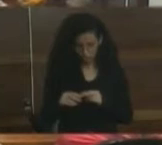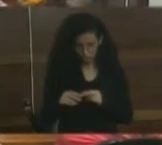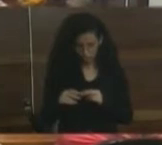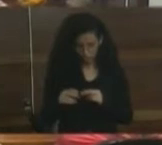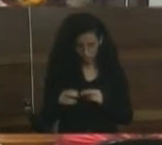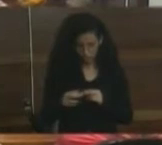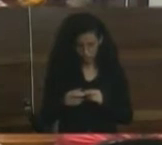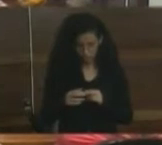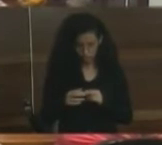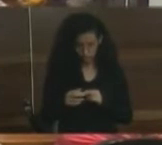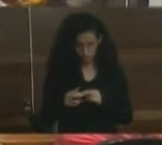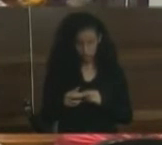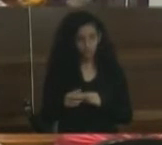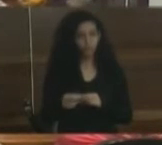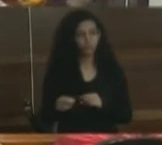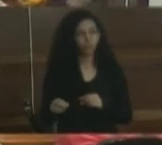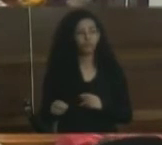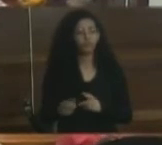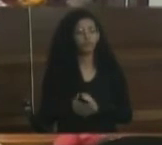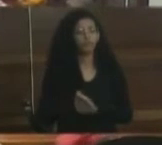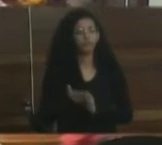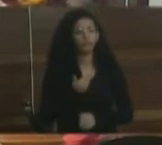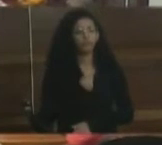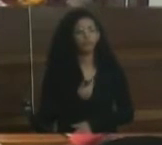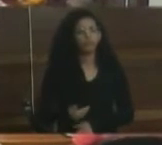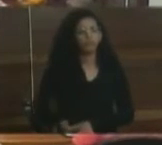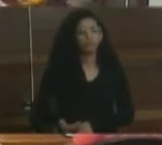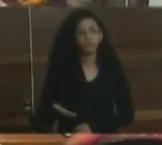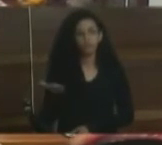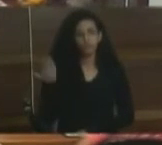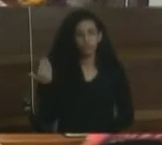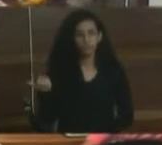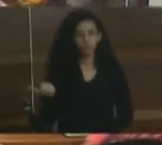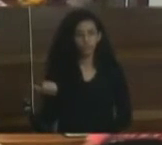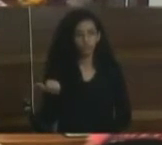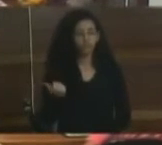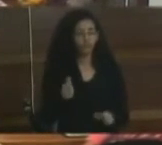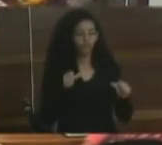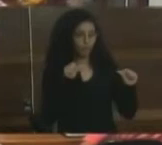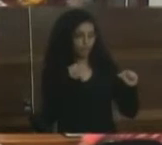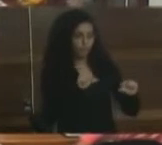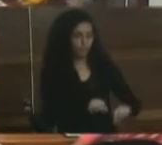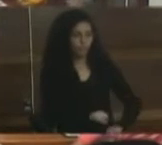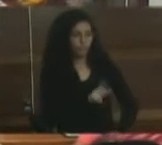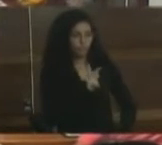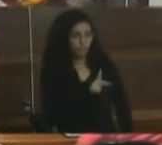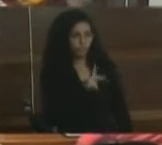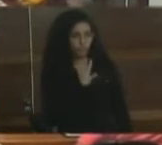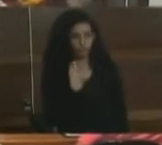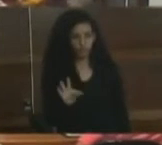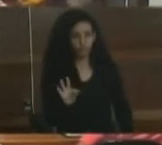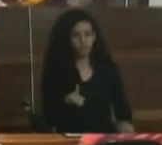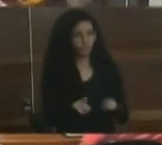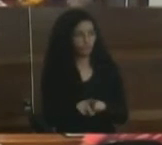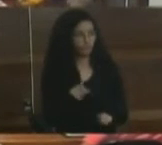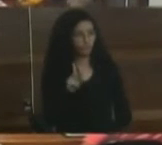meu esse aqui ó ó a aprender